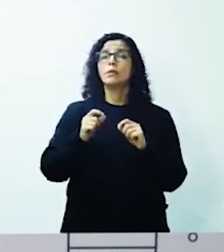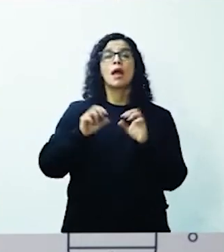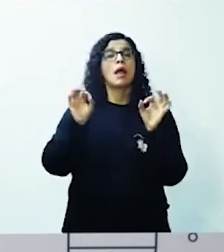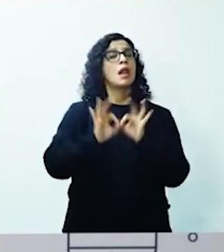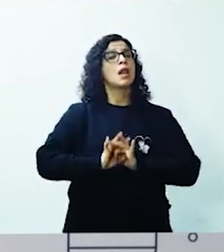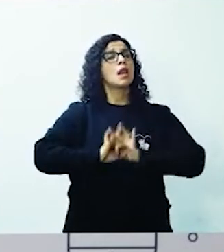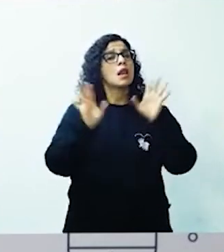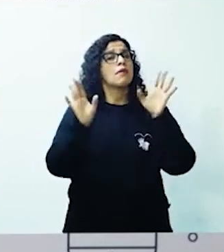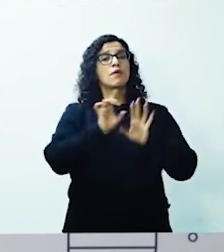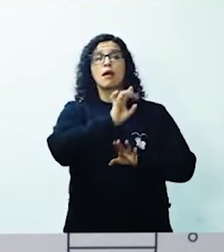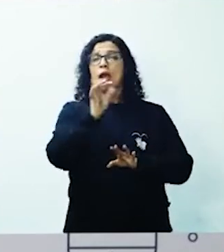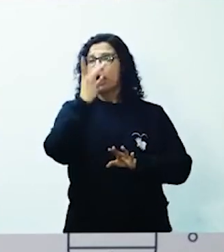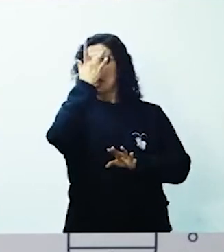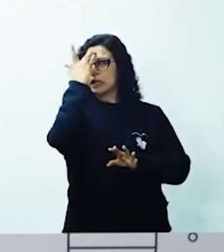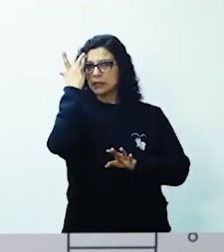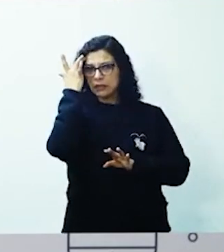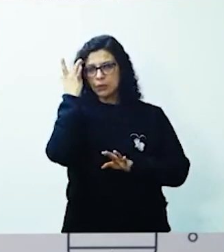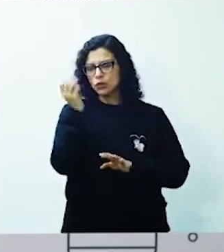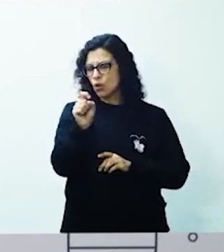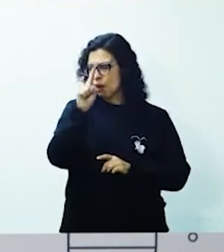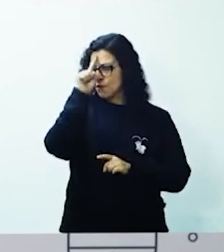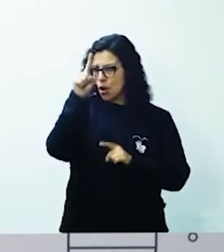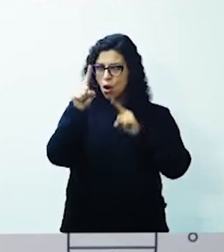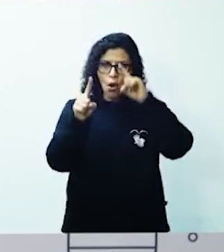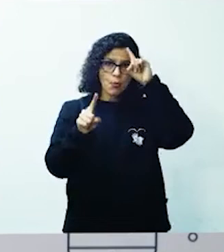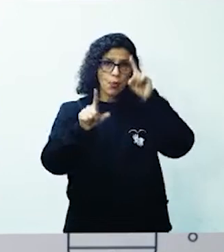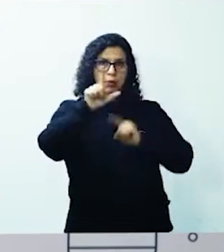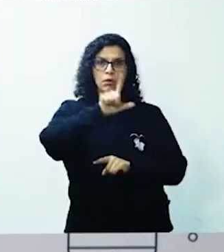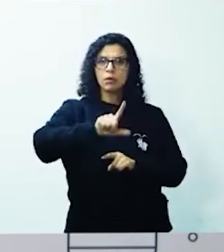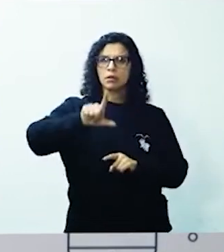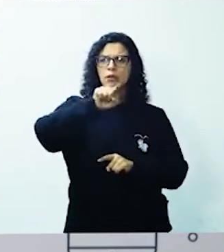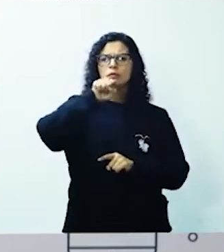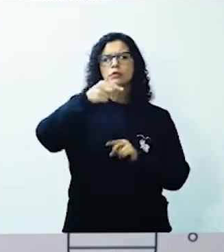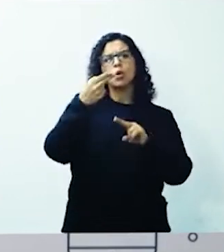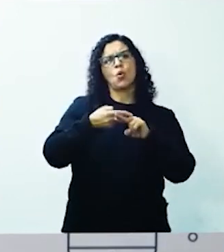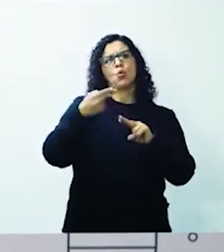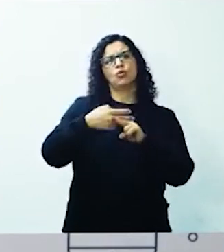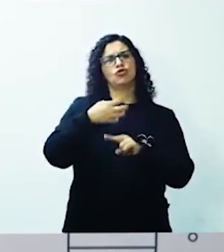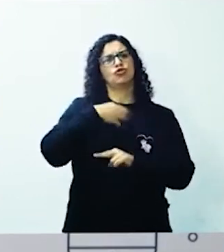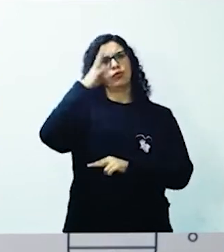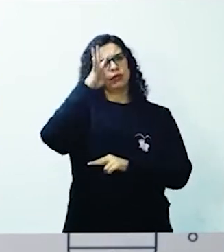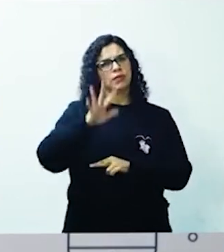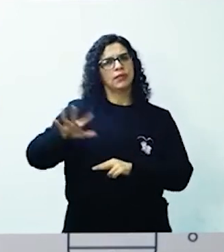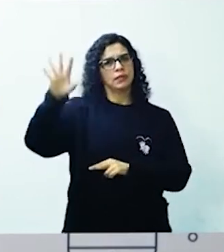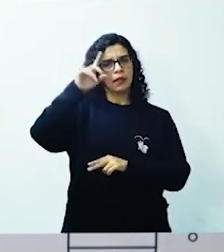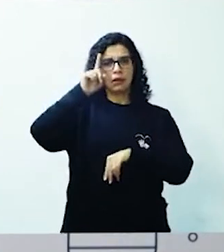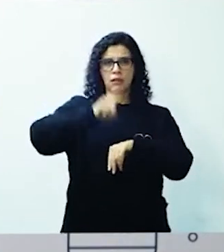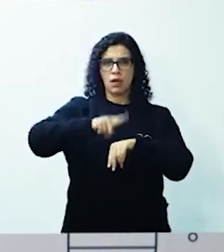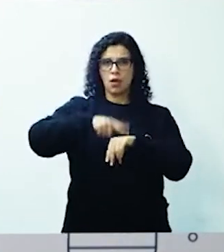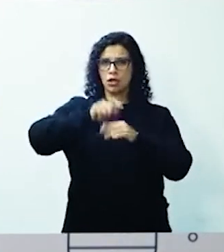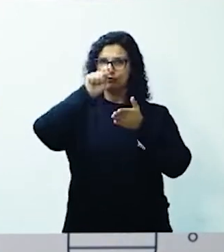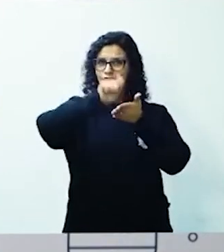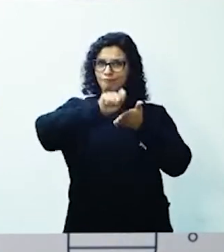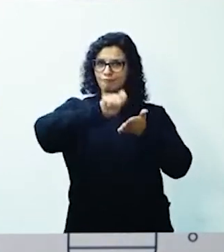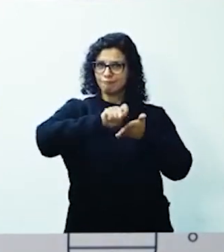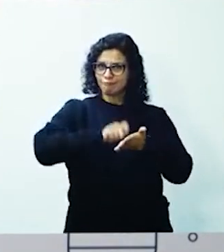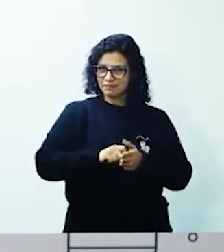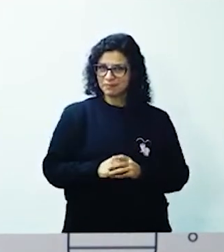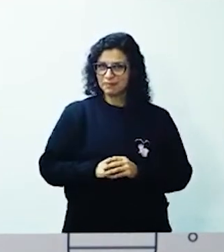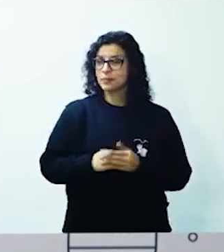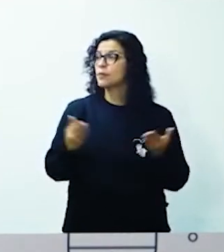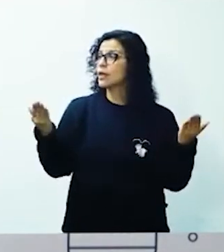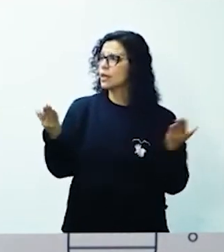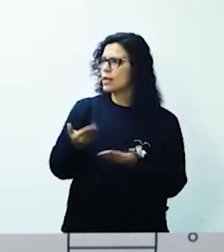uma criação literária e você pode utilizar toda a sua criatividade na hora de fazê-lo.